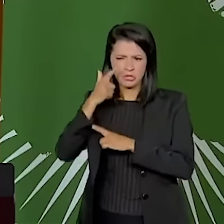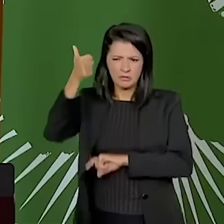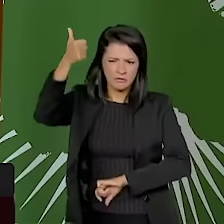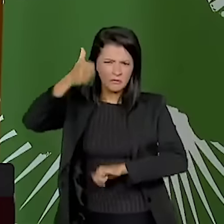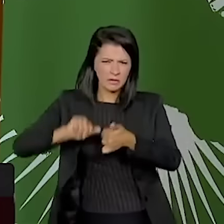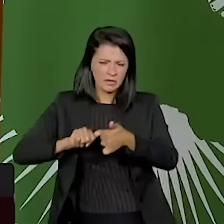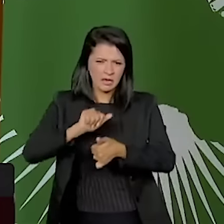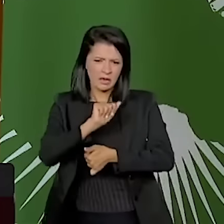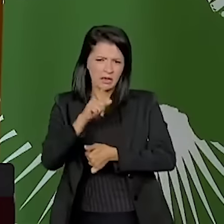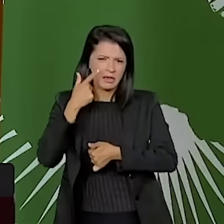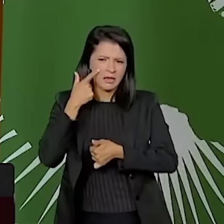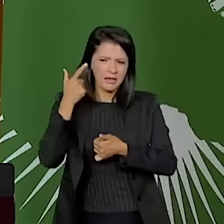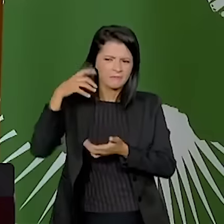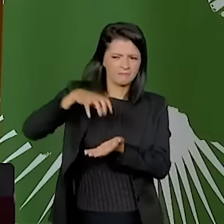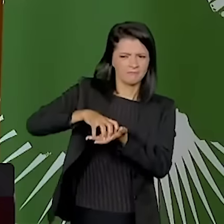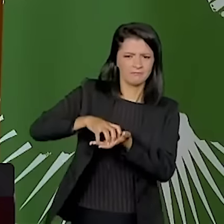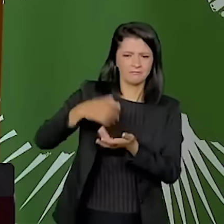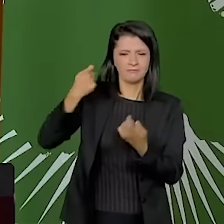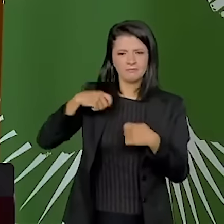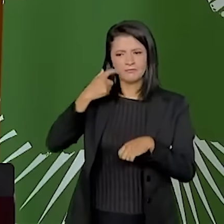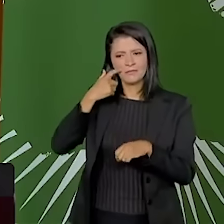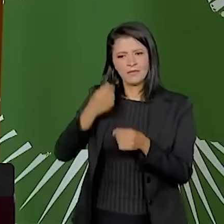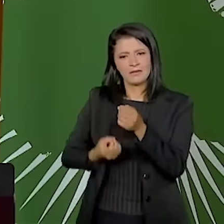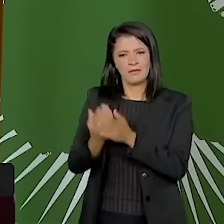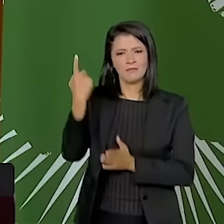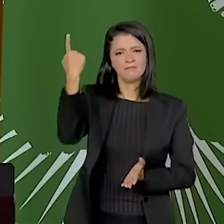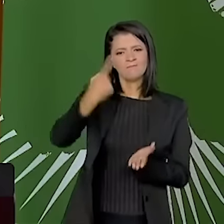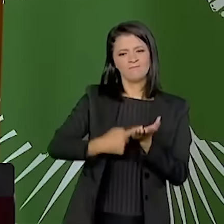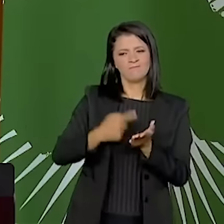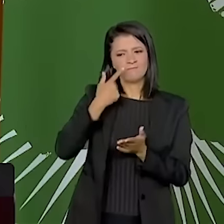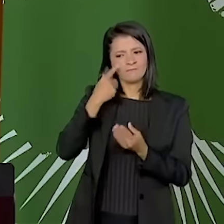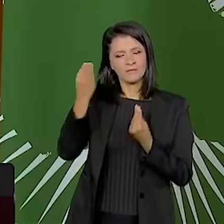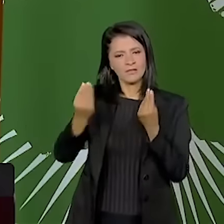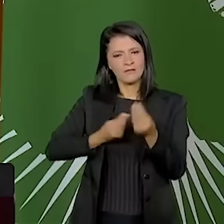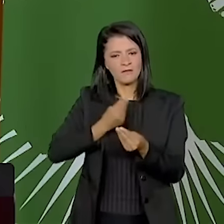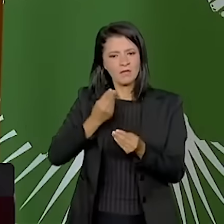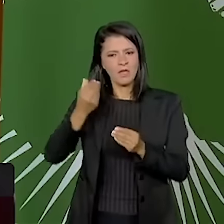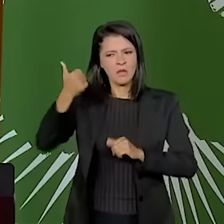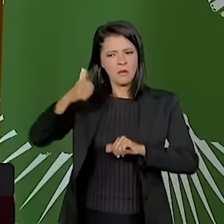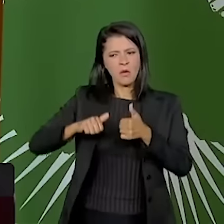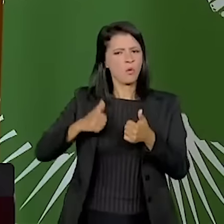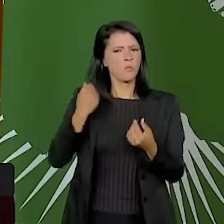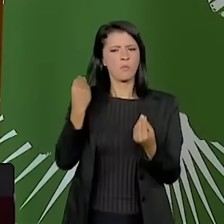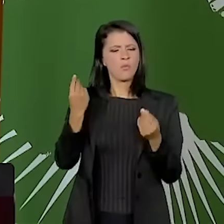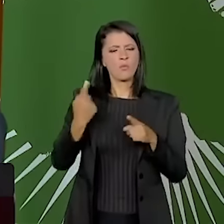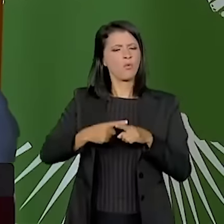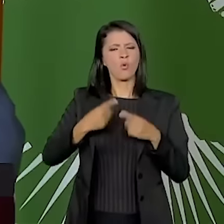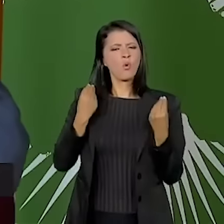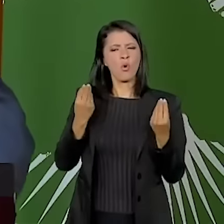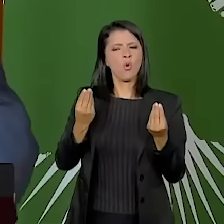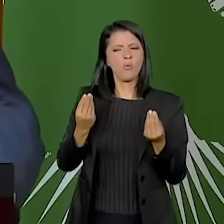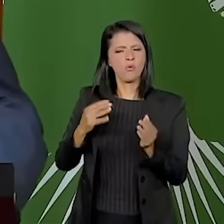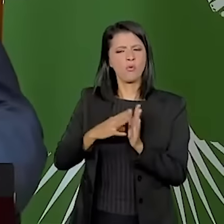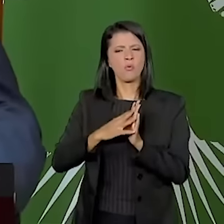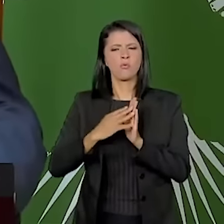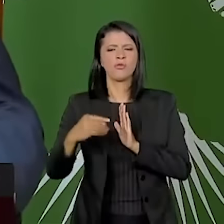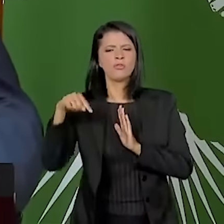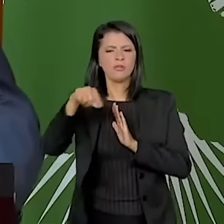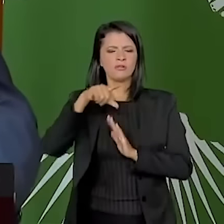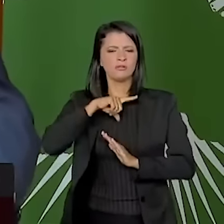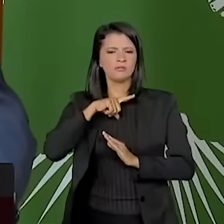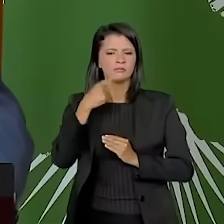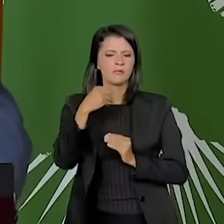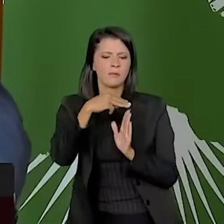para fazer uma avaliação dessas agências de avaliação, para ver como é que elas avaliam os países, para ver qual é a credibilidade